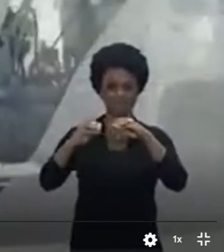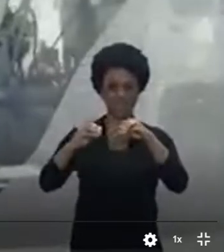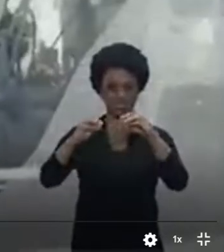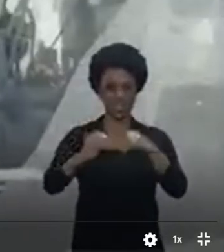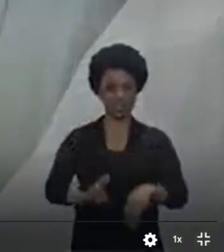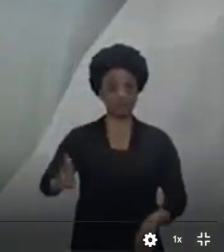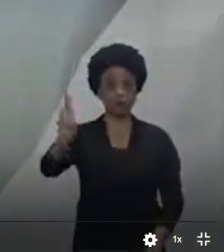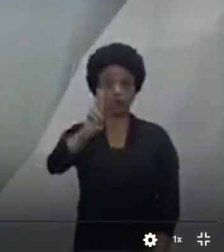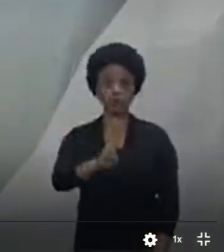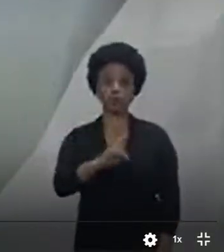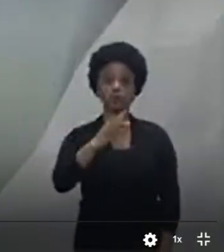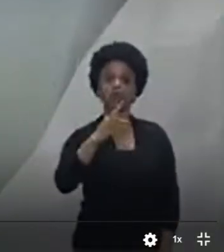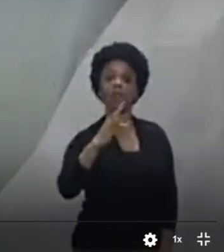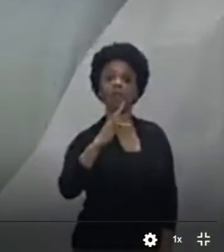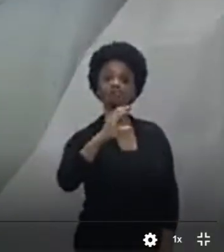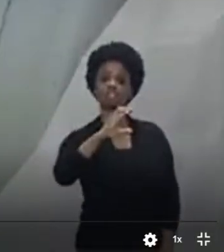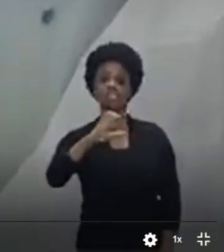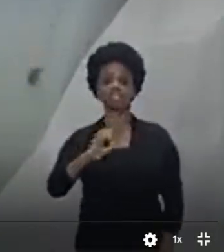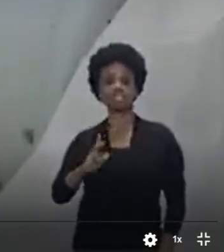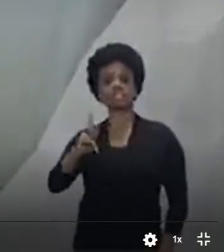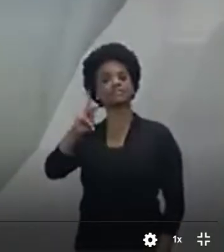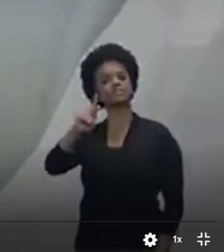do slump.